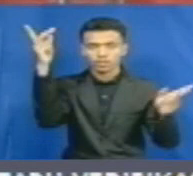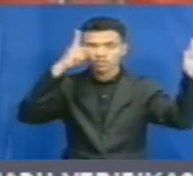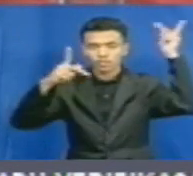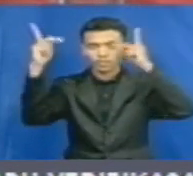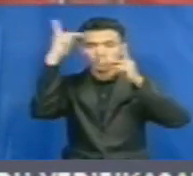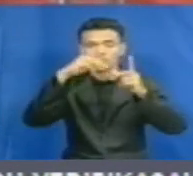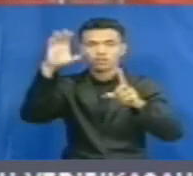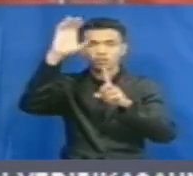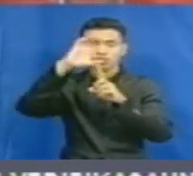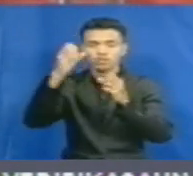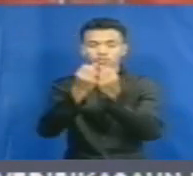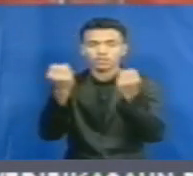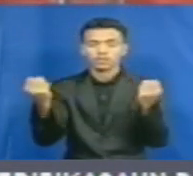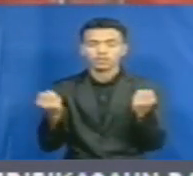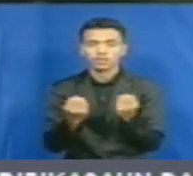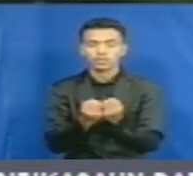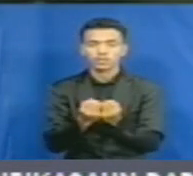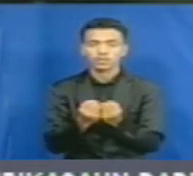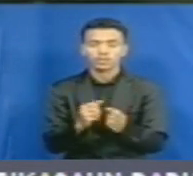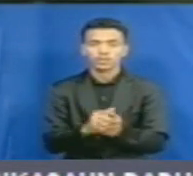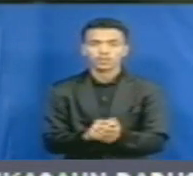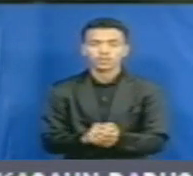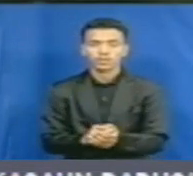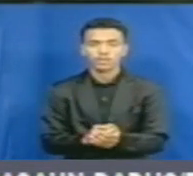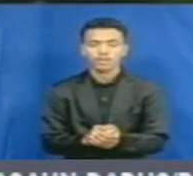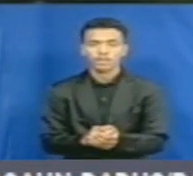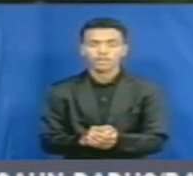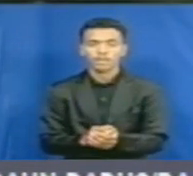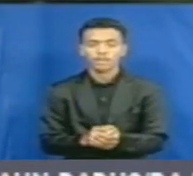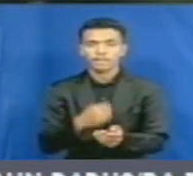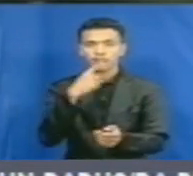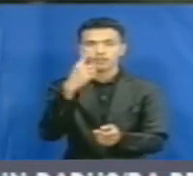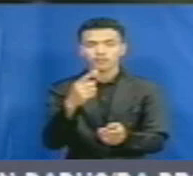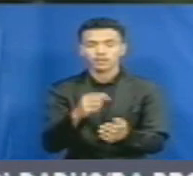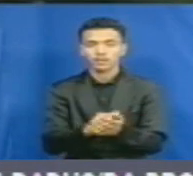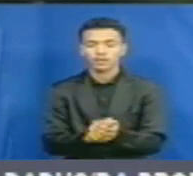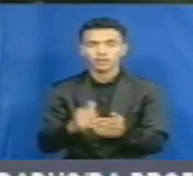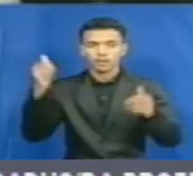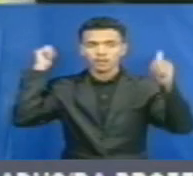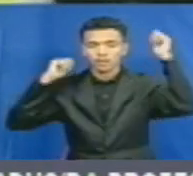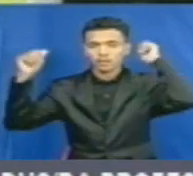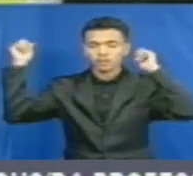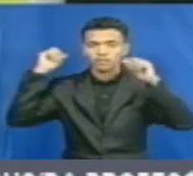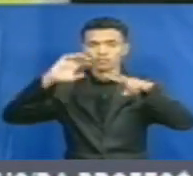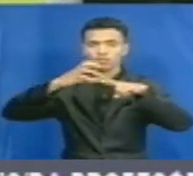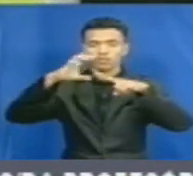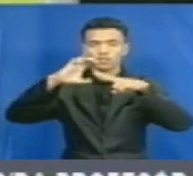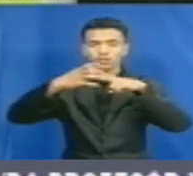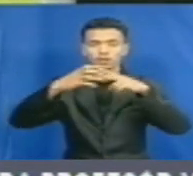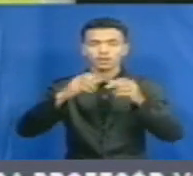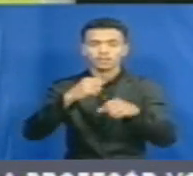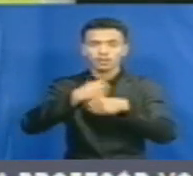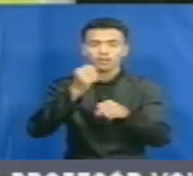ne é chefe suco li fau posto Pante Makassar, Lázaro Kenat afirma atividade cooperativa Unisma